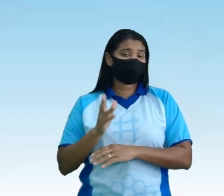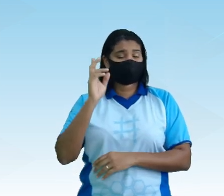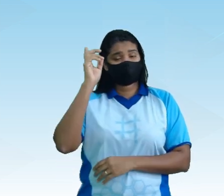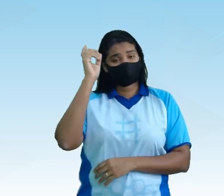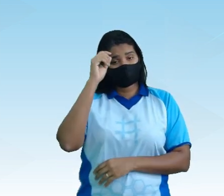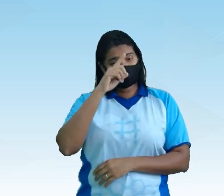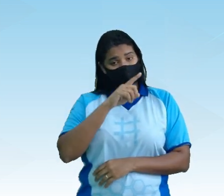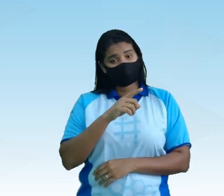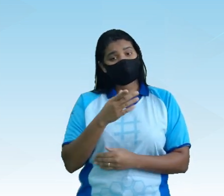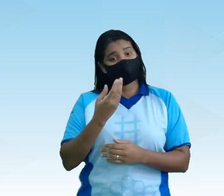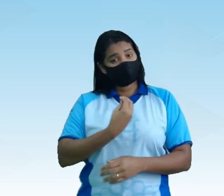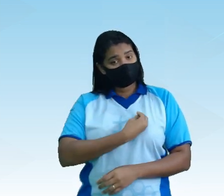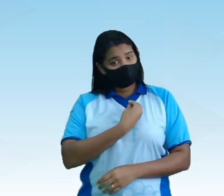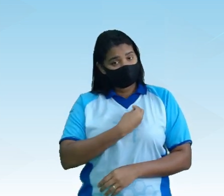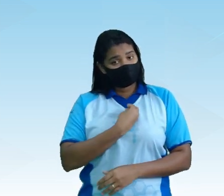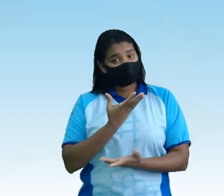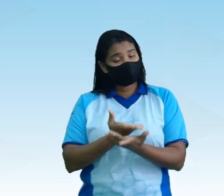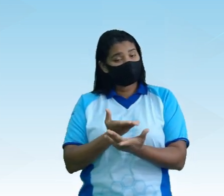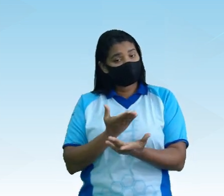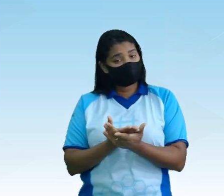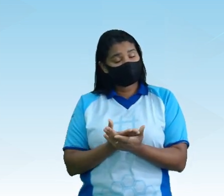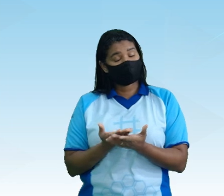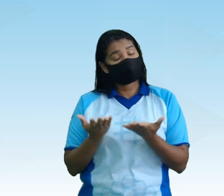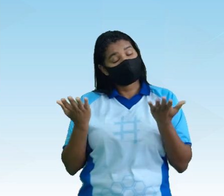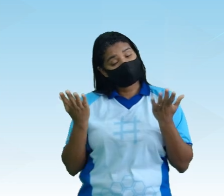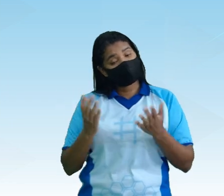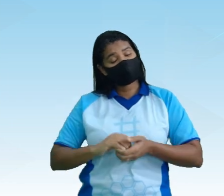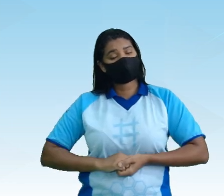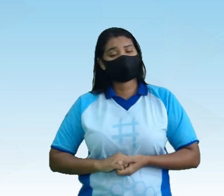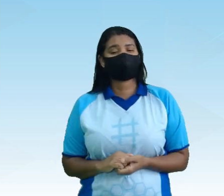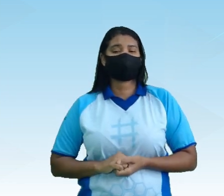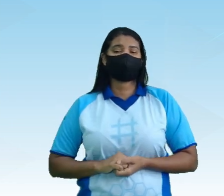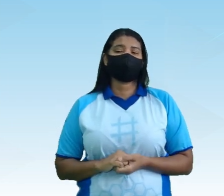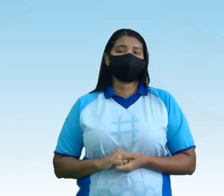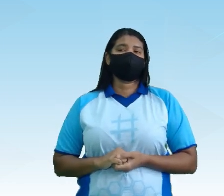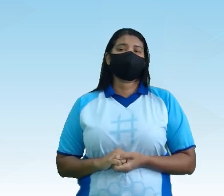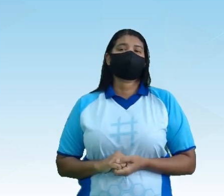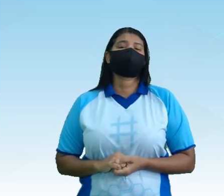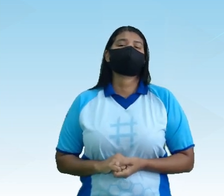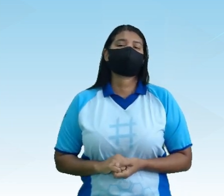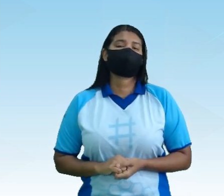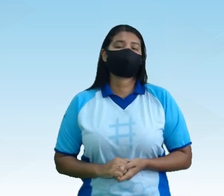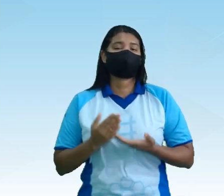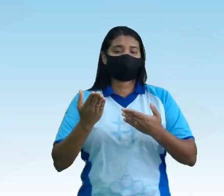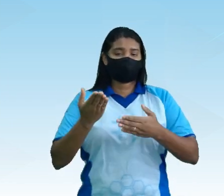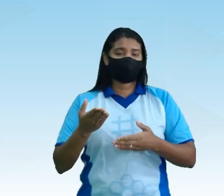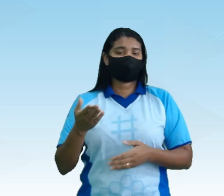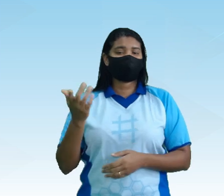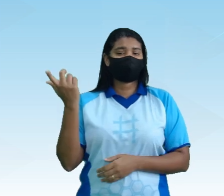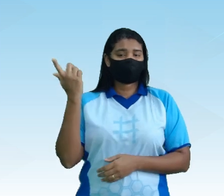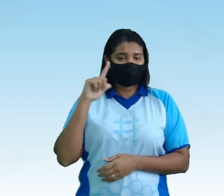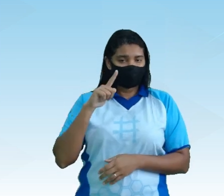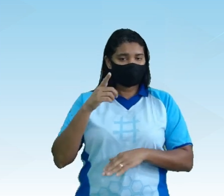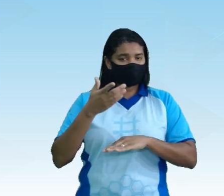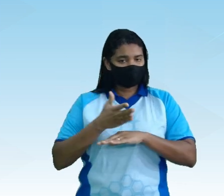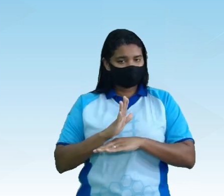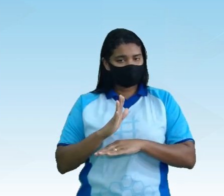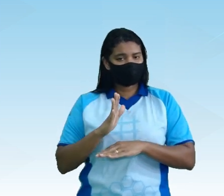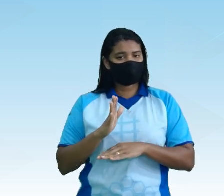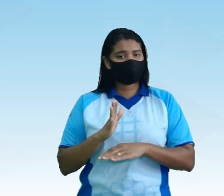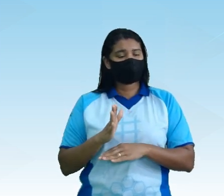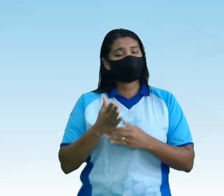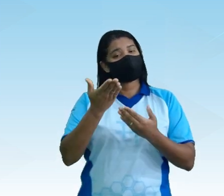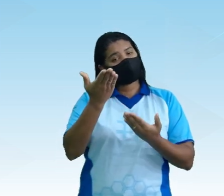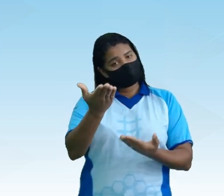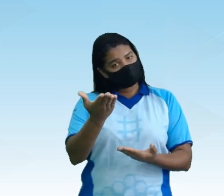acadêmica e aí complica a vida de todo mundo, ninguém quer isso, tá bom? Então a gente vai tentar fazer o máximo para você chegar aí no aprovado. Mas